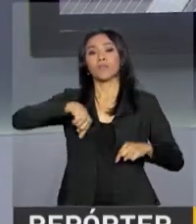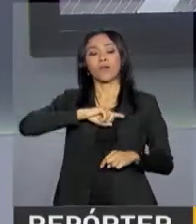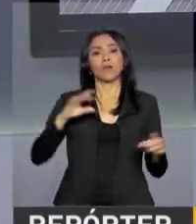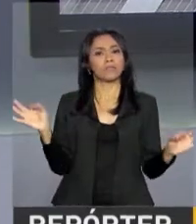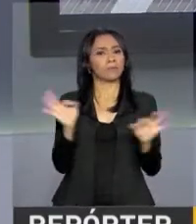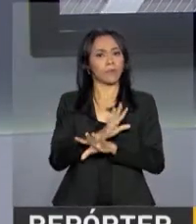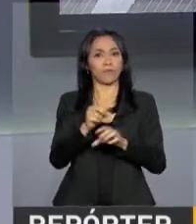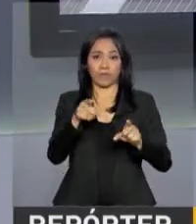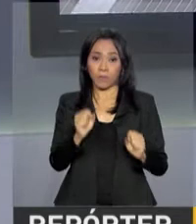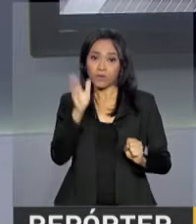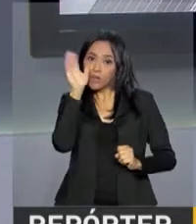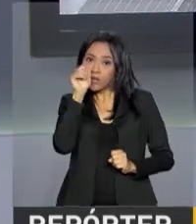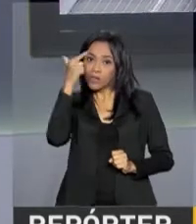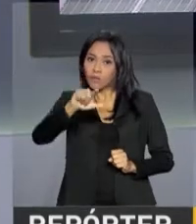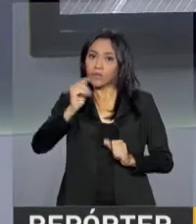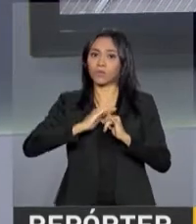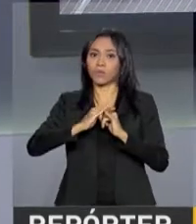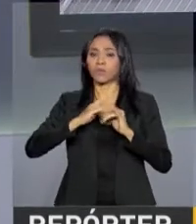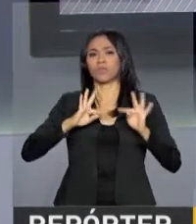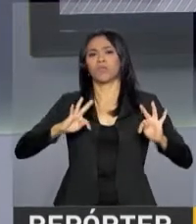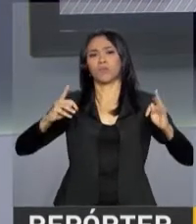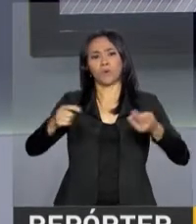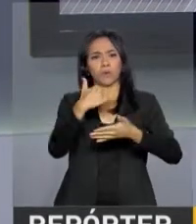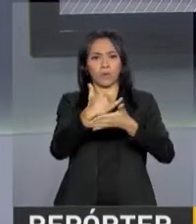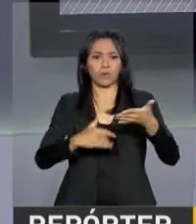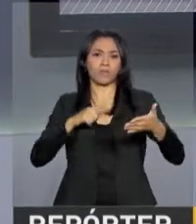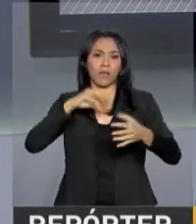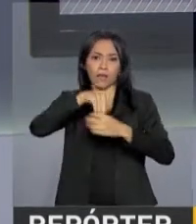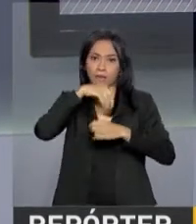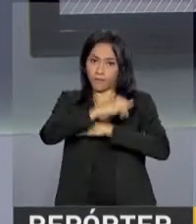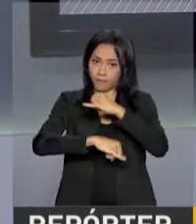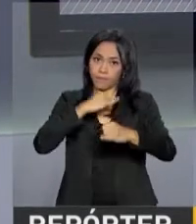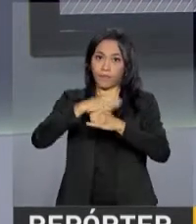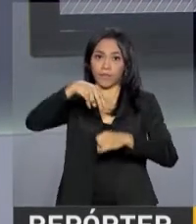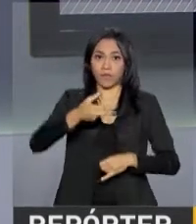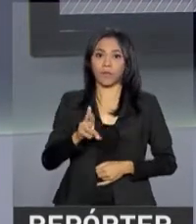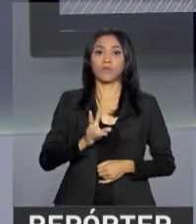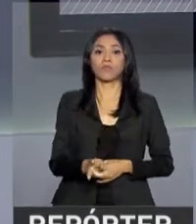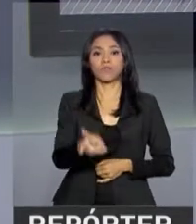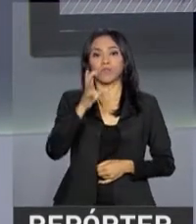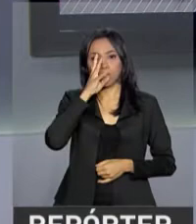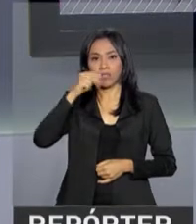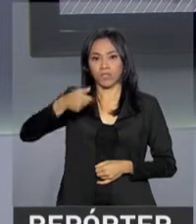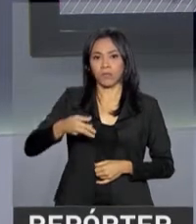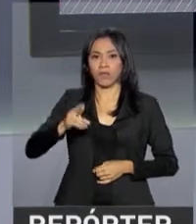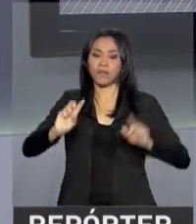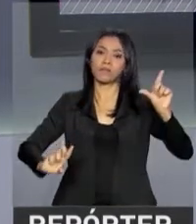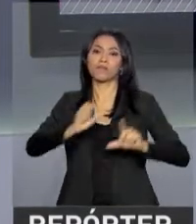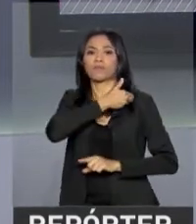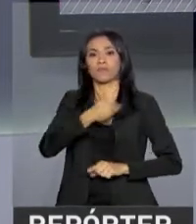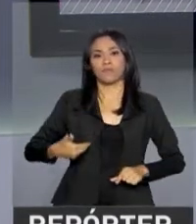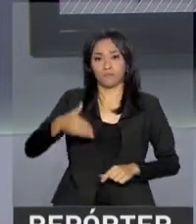rever as reportagens no youtube e toda a nossa programação também está na página da nbr na internet continue com a gente na nbr